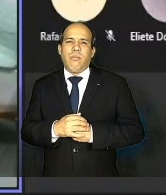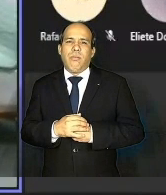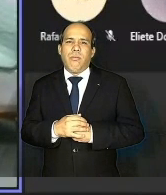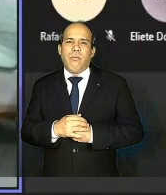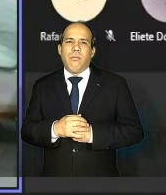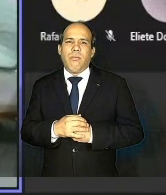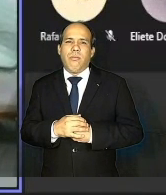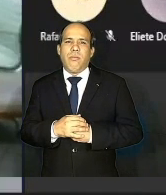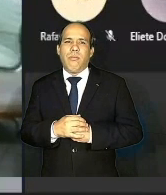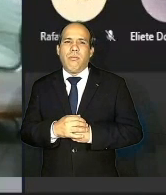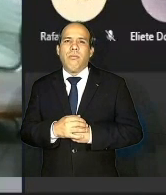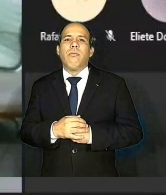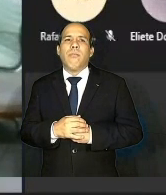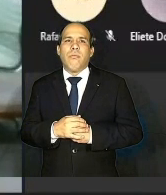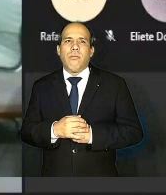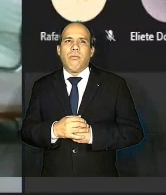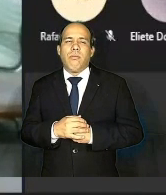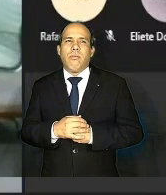40 e 30.